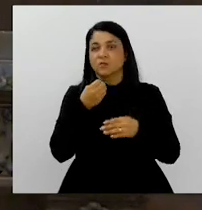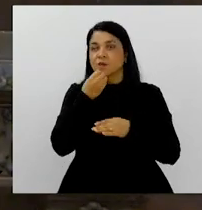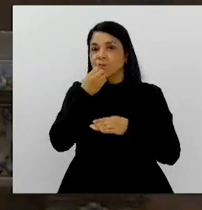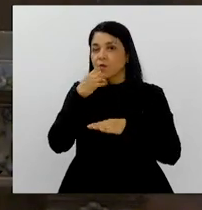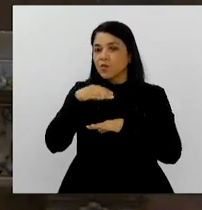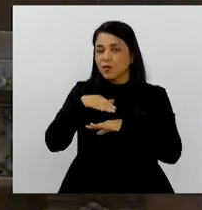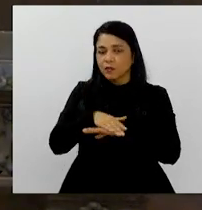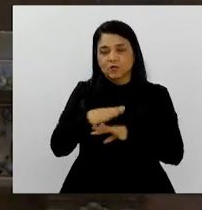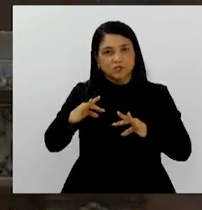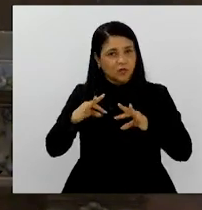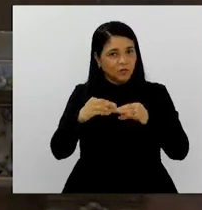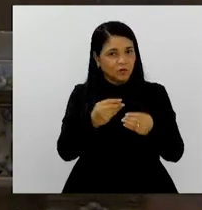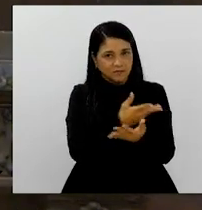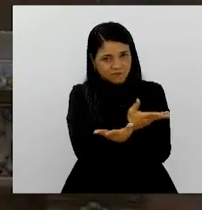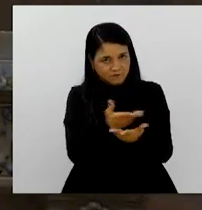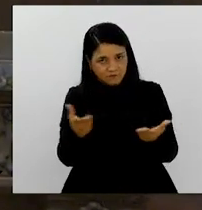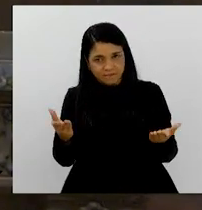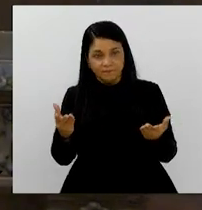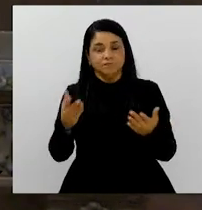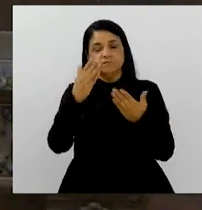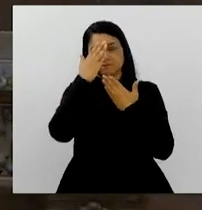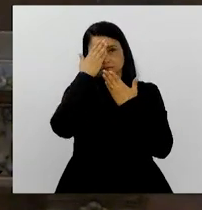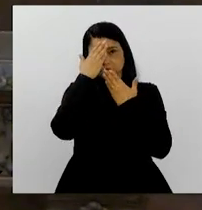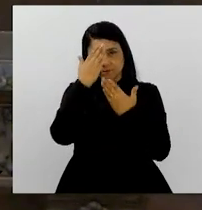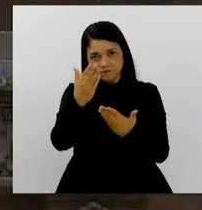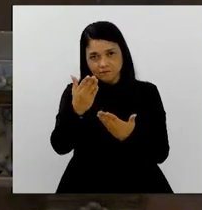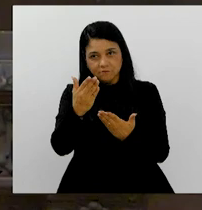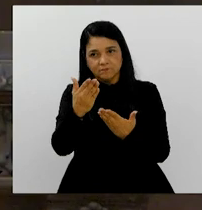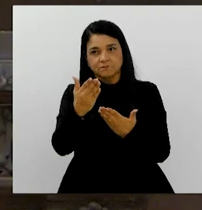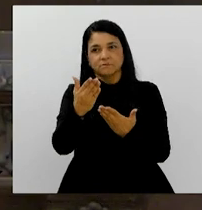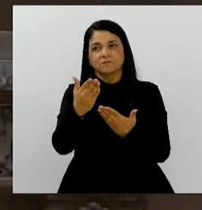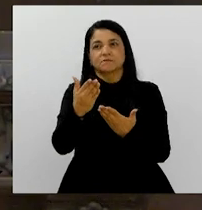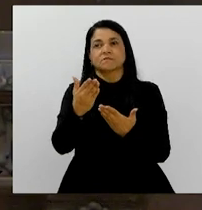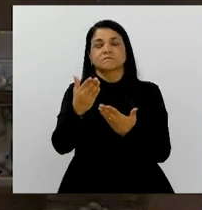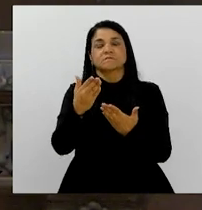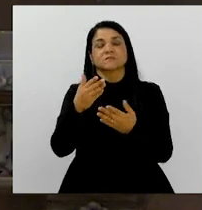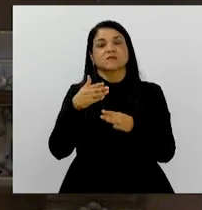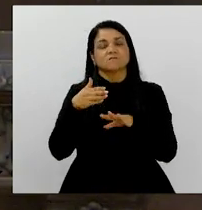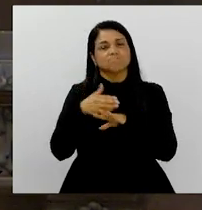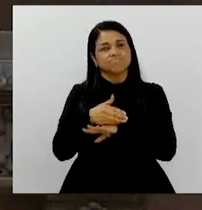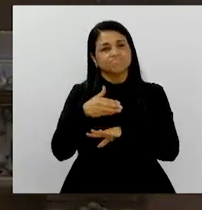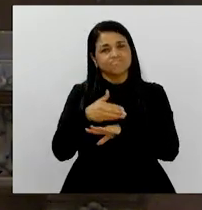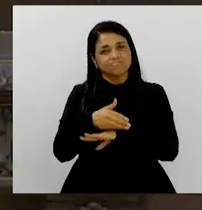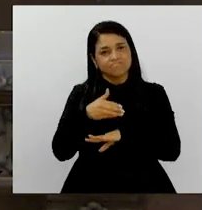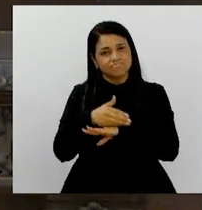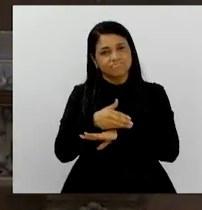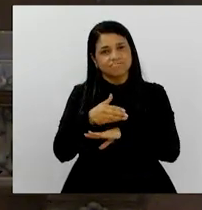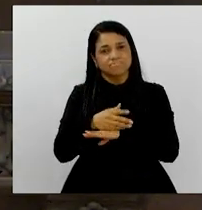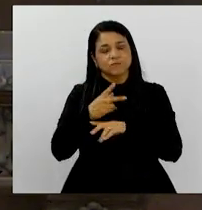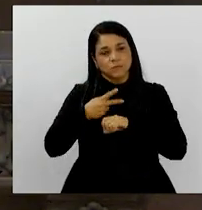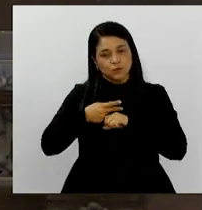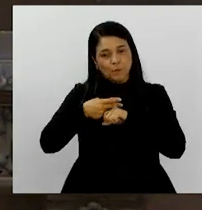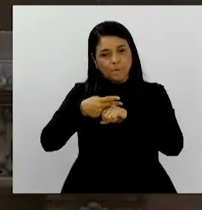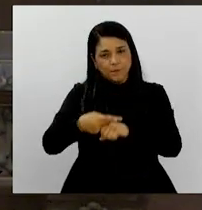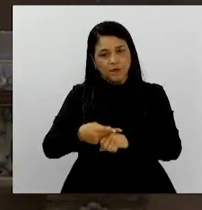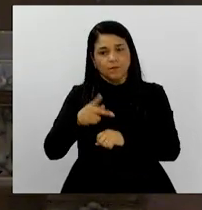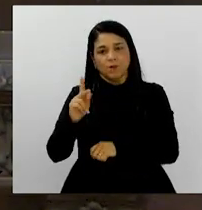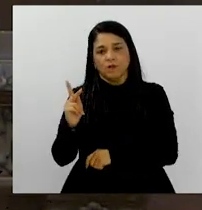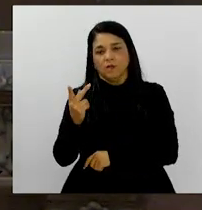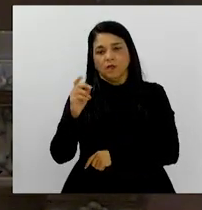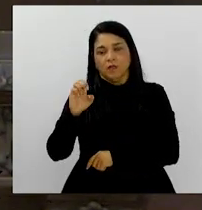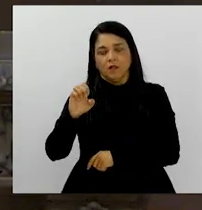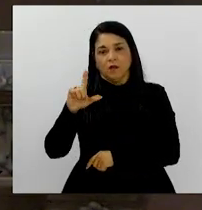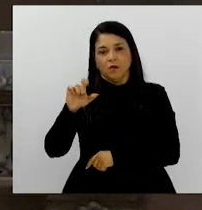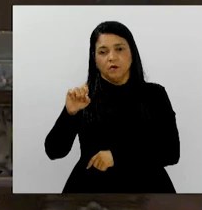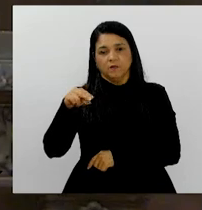todes. Agradecer muito a vocês que estão fazendo parte de mais um prêmio Eloneida Studart na